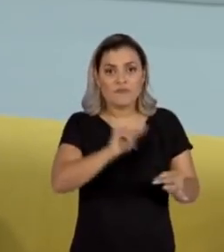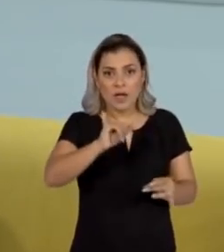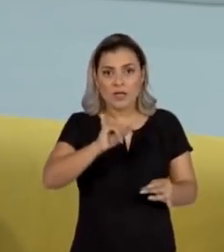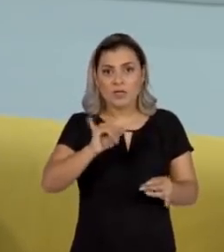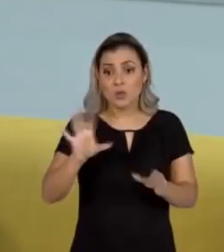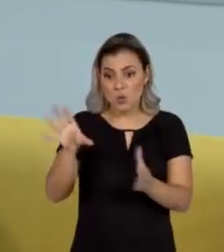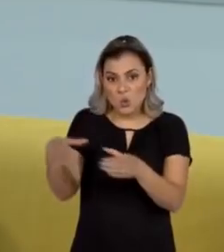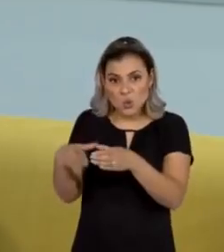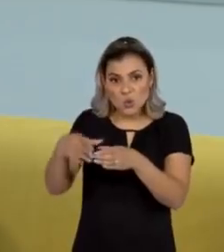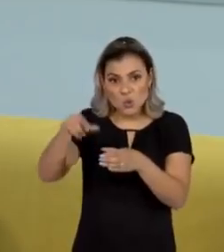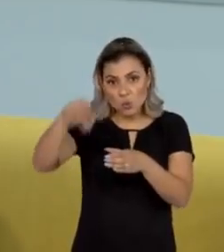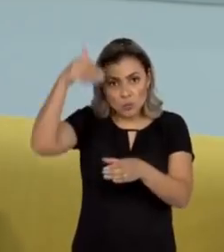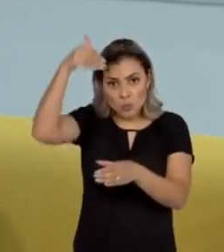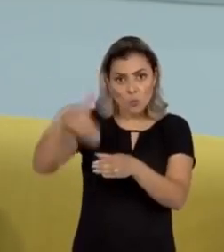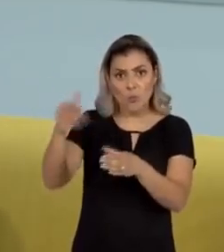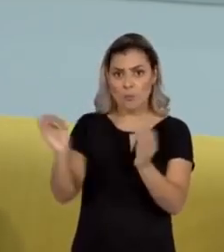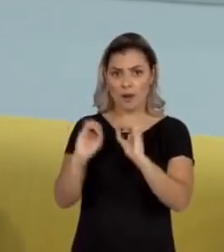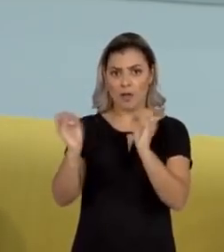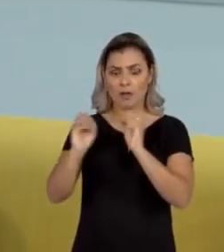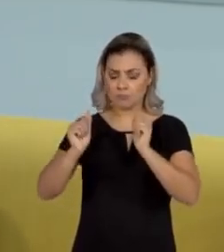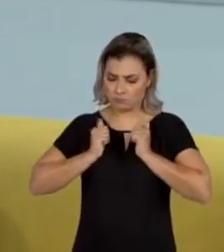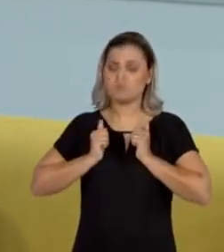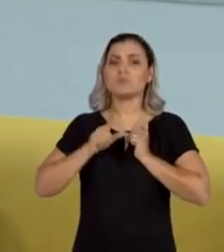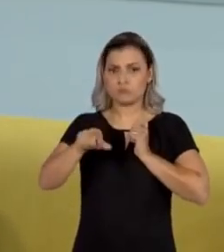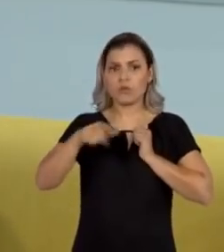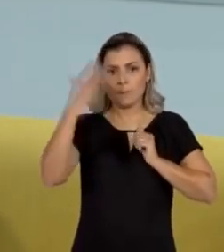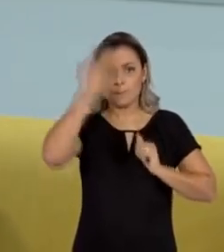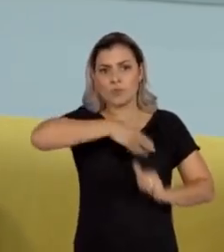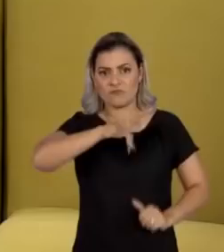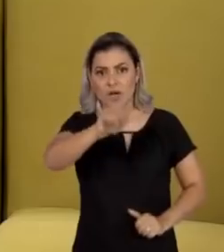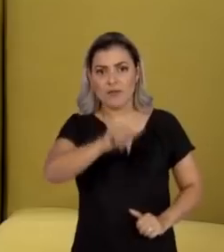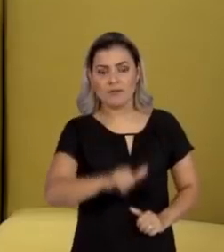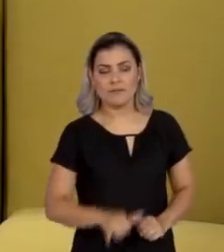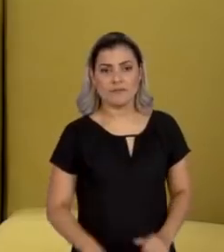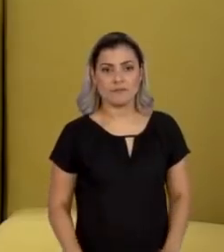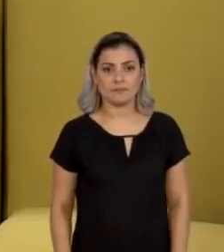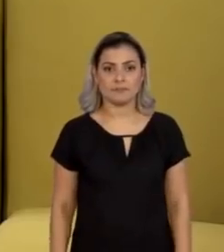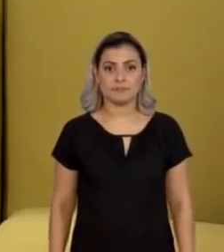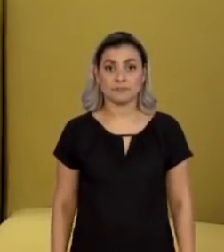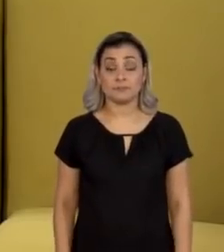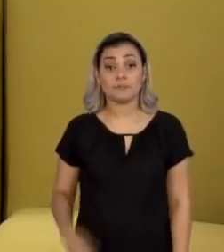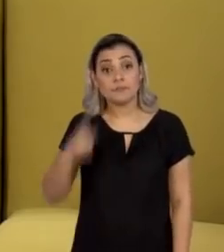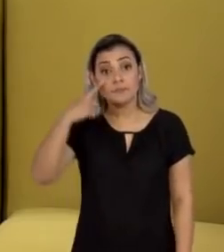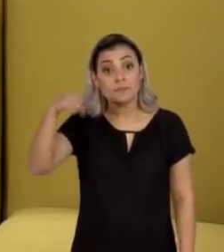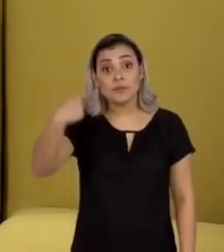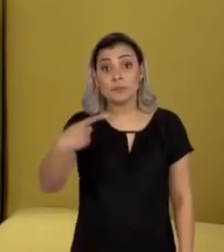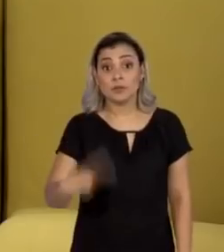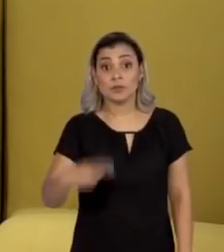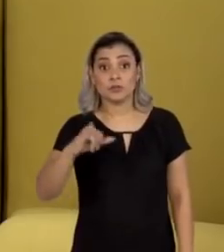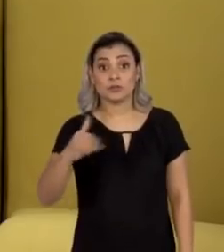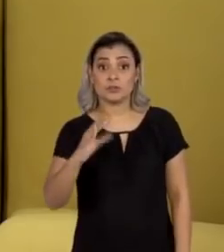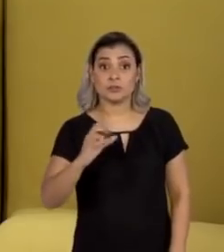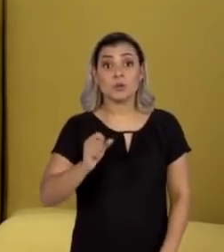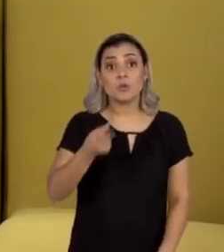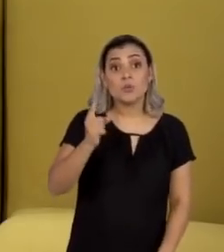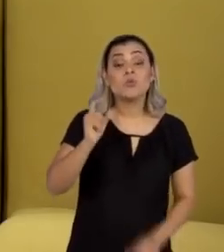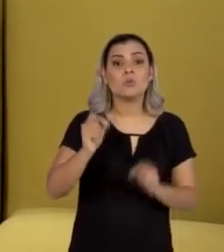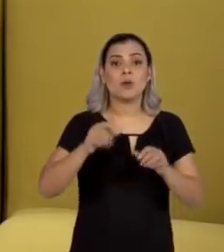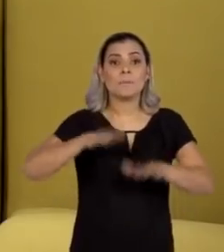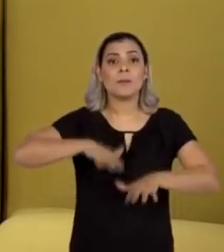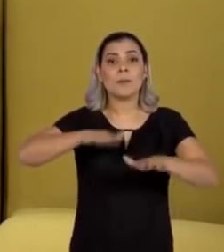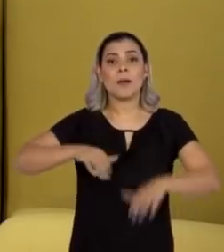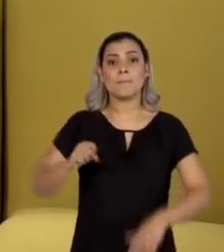da Brigada e seus membros devidamente reconhecida. E daqui a pouco, aqui no JC1, protestos em